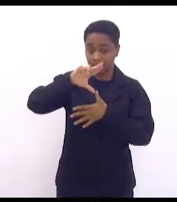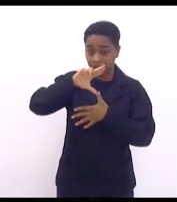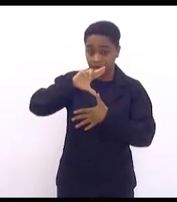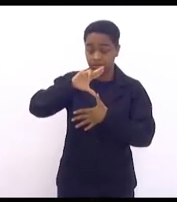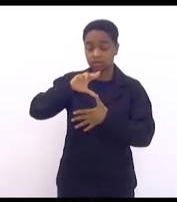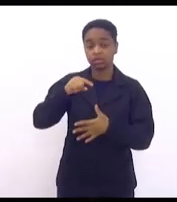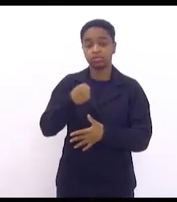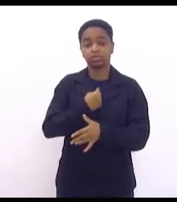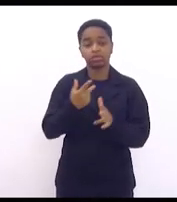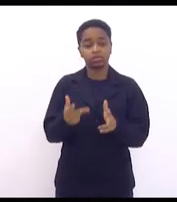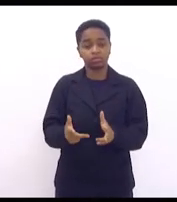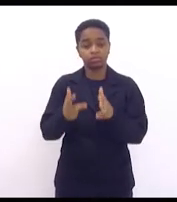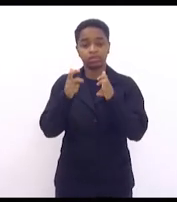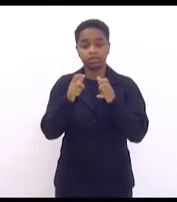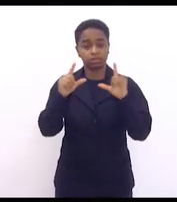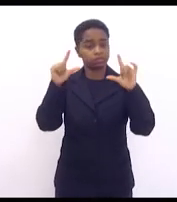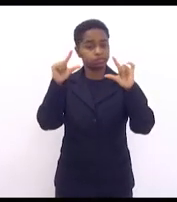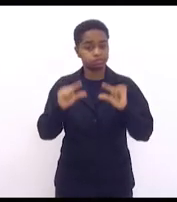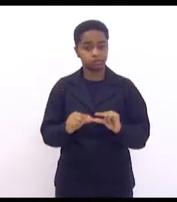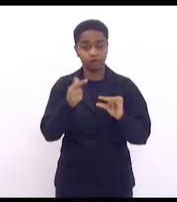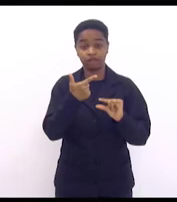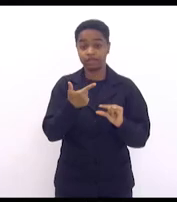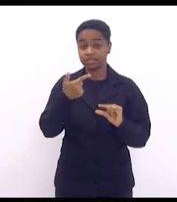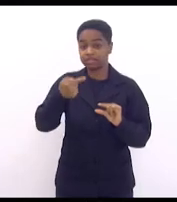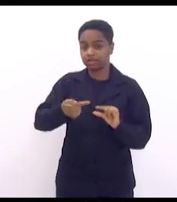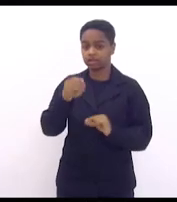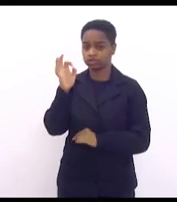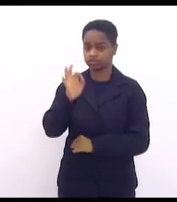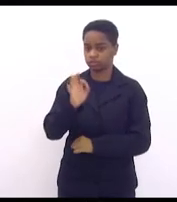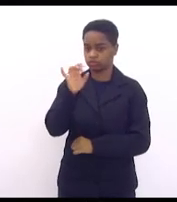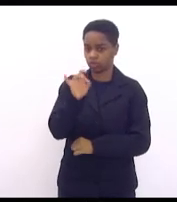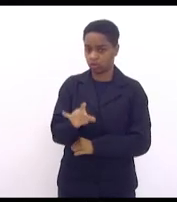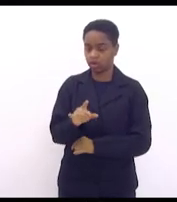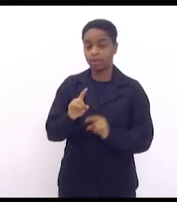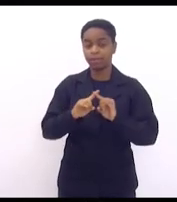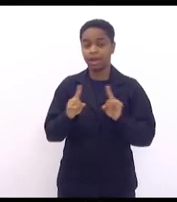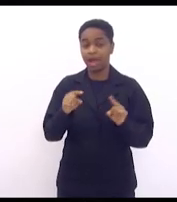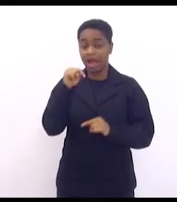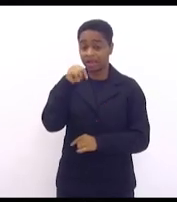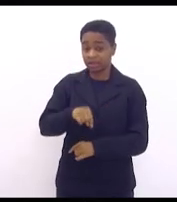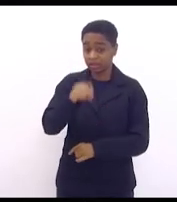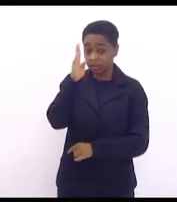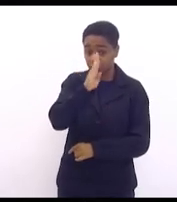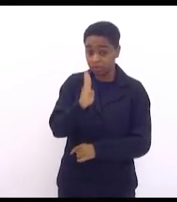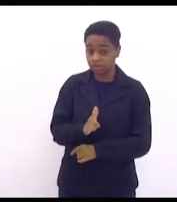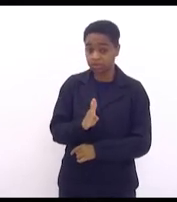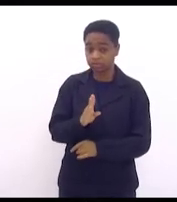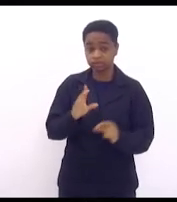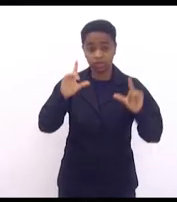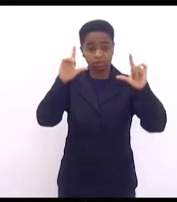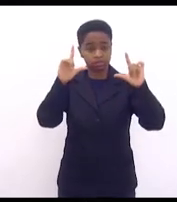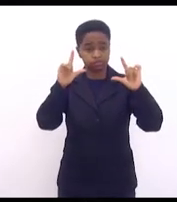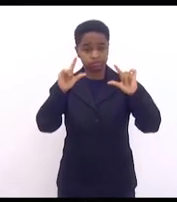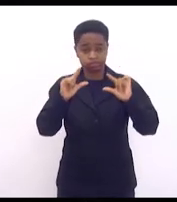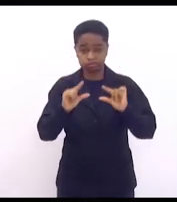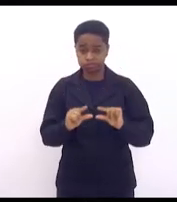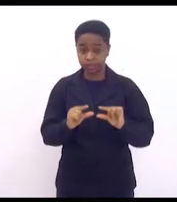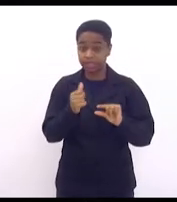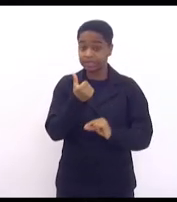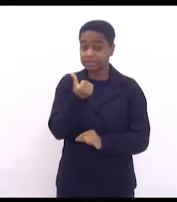gente vai ver que essa média reduz para 27%. E, quando a gente chega no Brasil, essa média vai